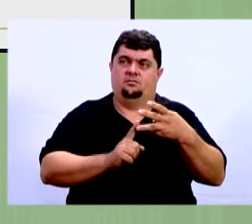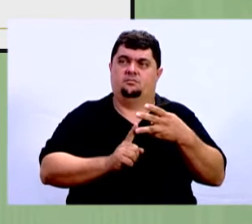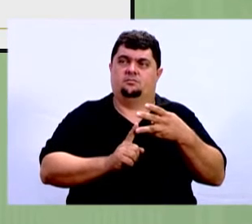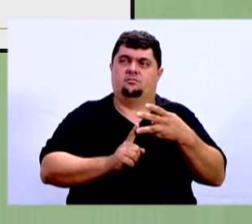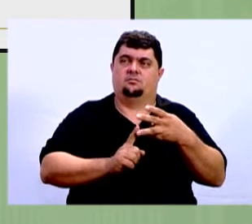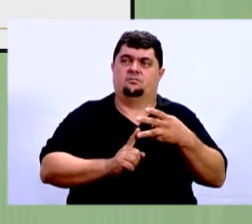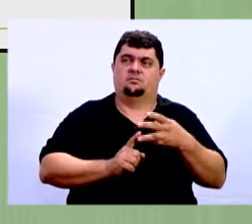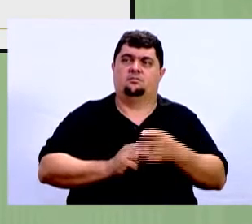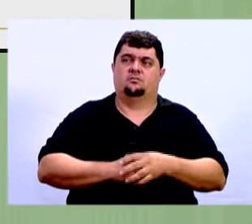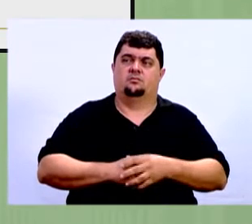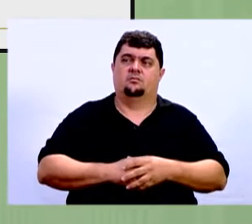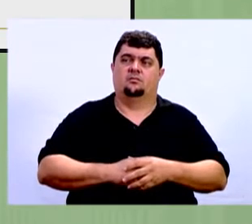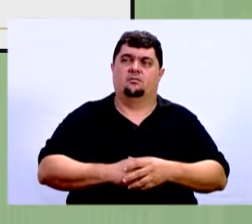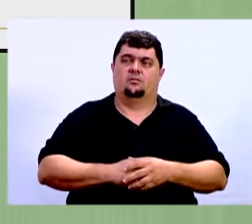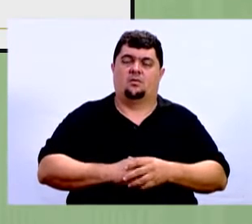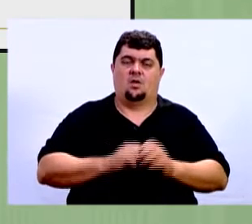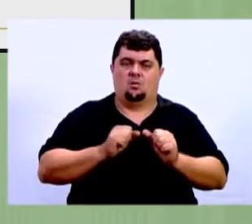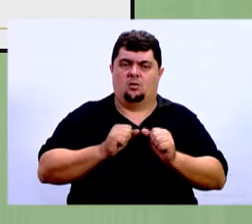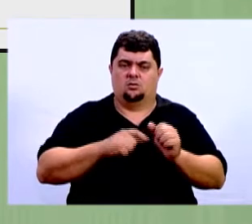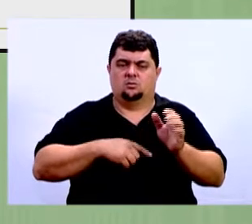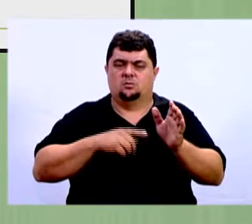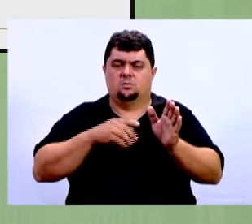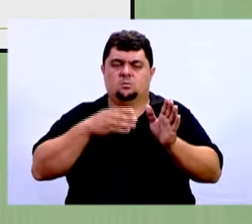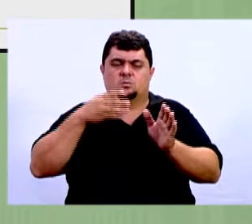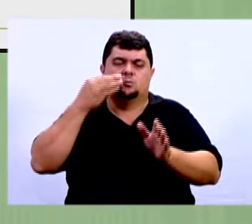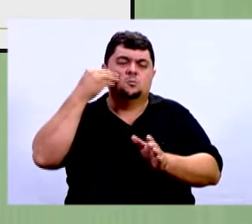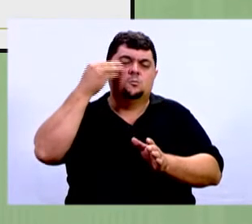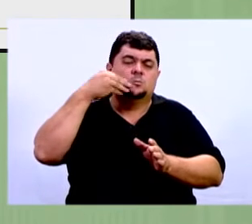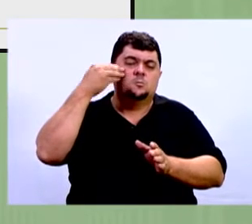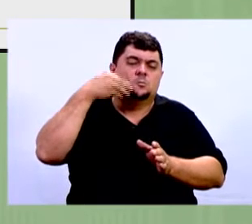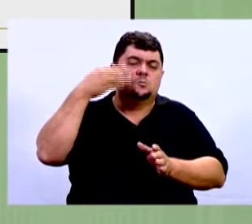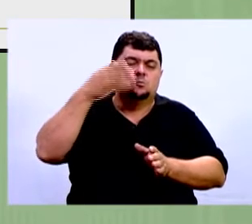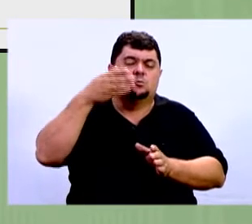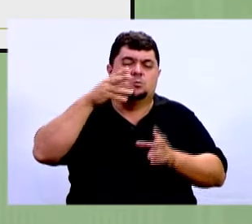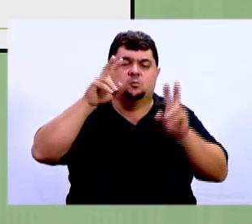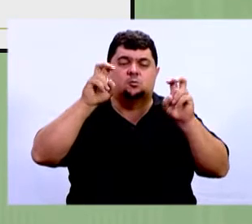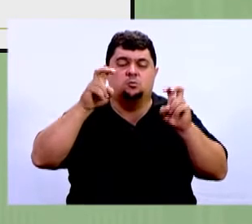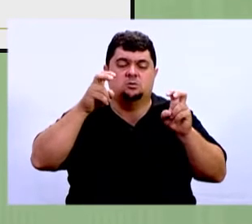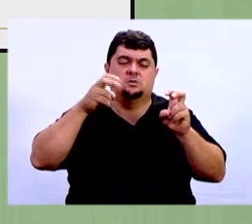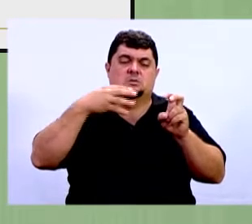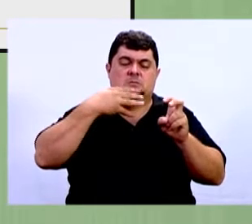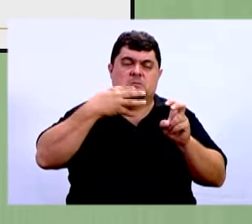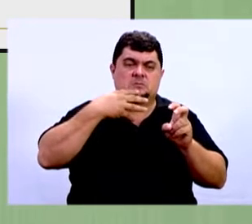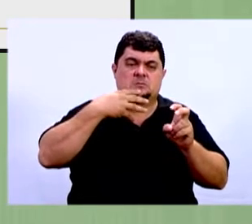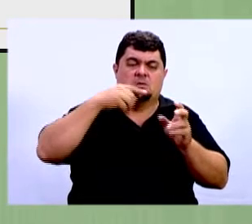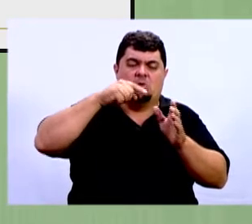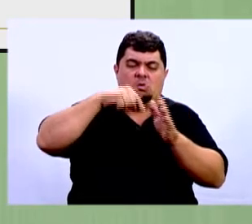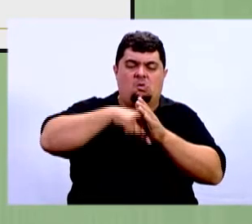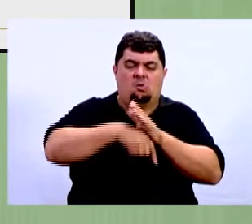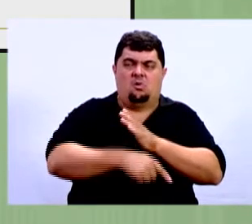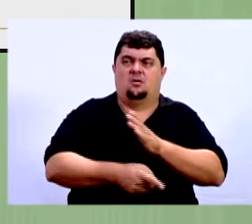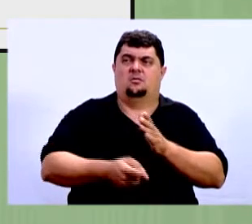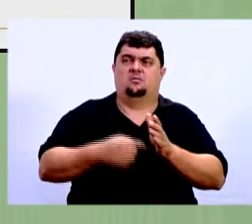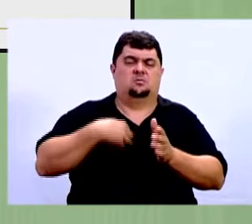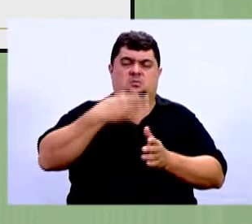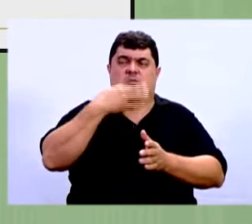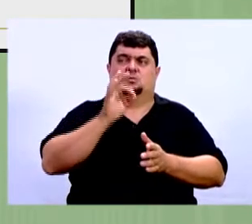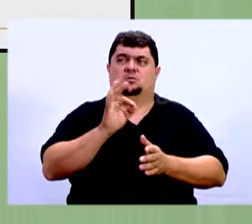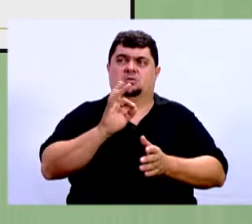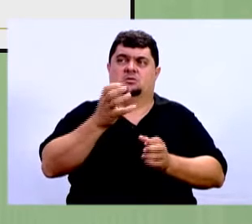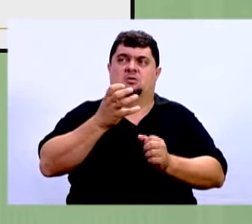Ela pode ser uma pesquisa exploratória, ou seja, eu quero explorar esse tema, eu não conheço, e aí eu